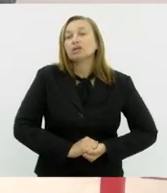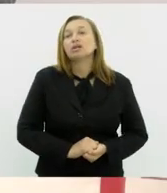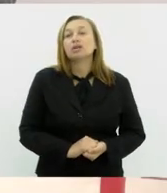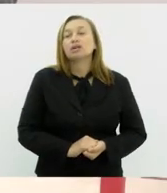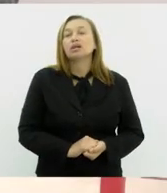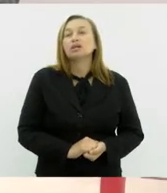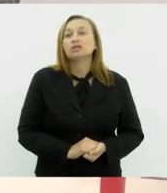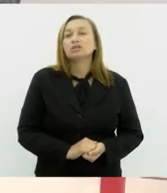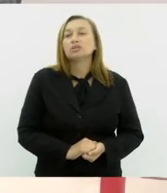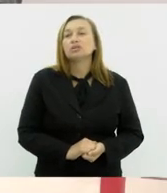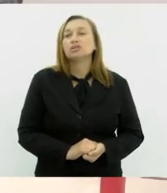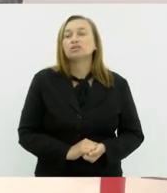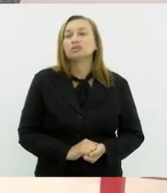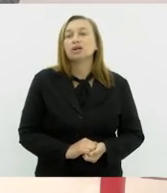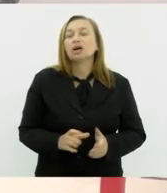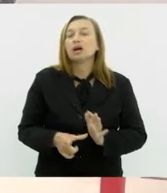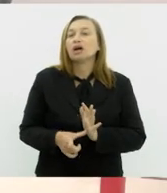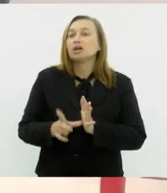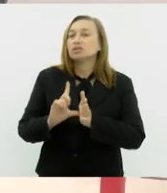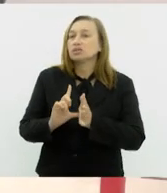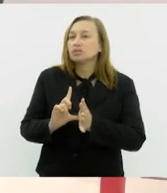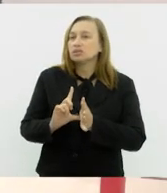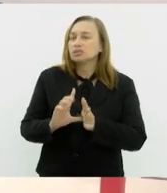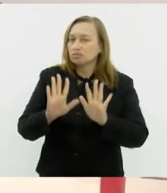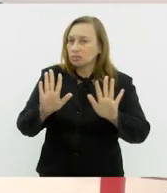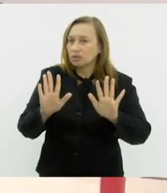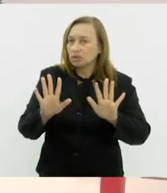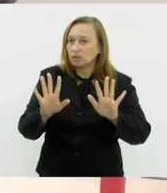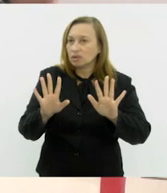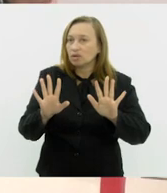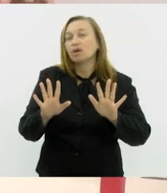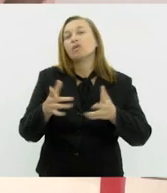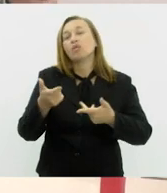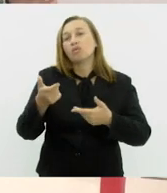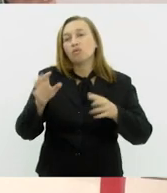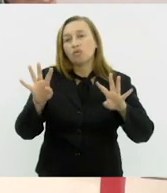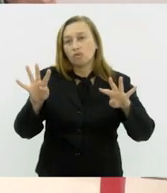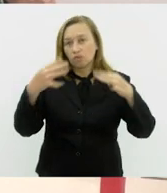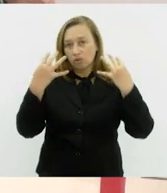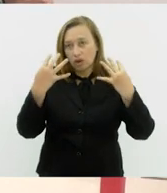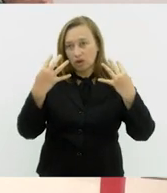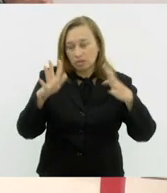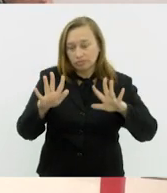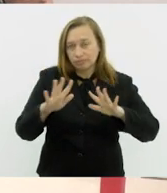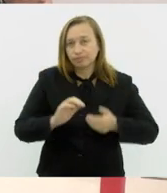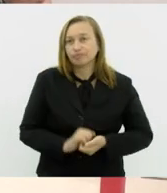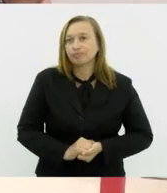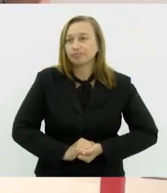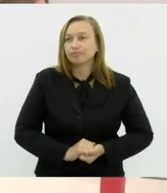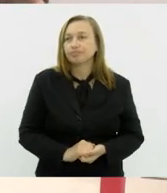encaminhamento. Antes do... Pessoal, vamos concentrar aqui.